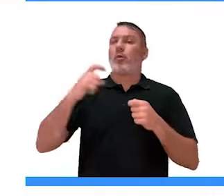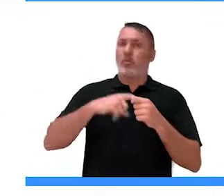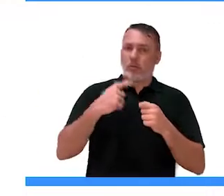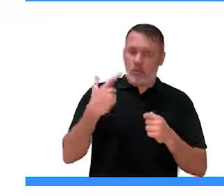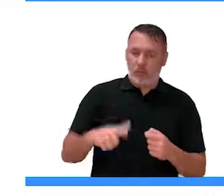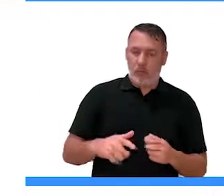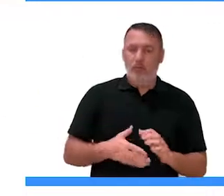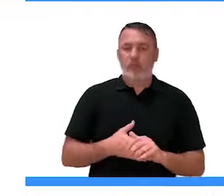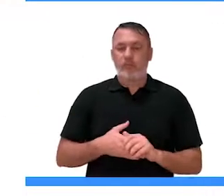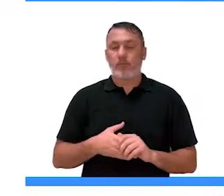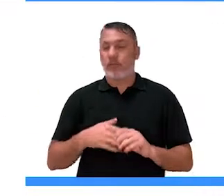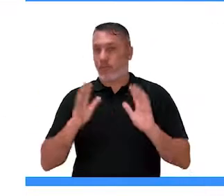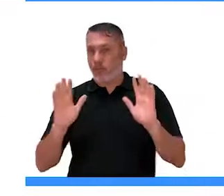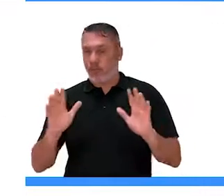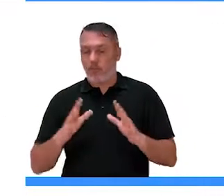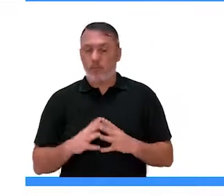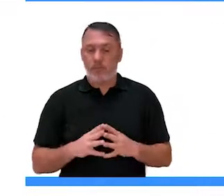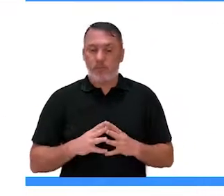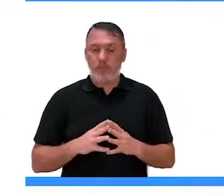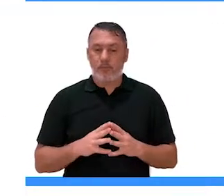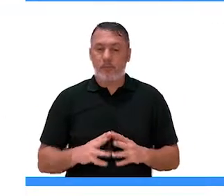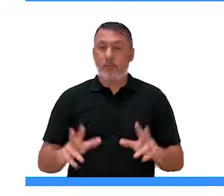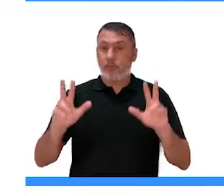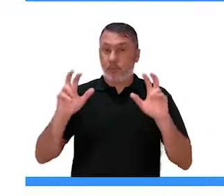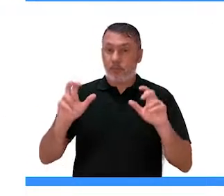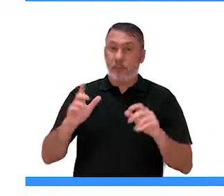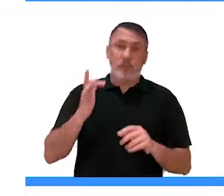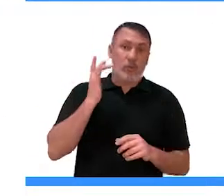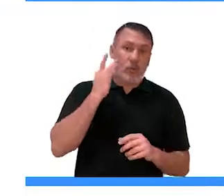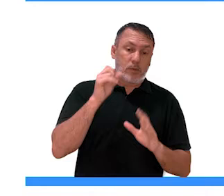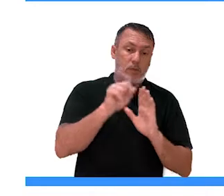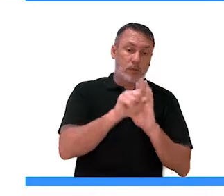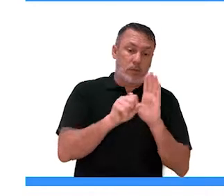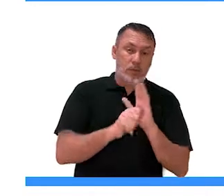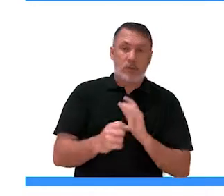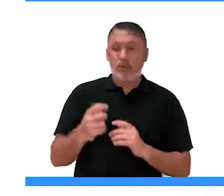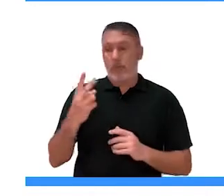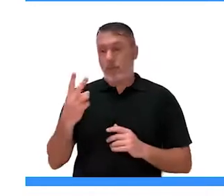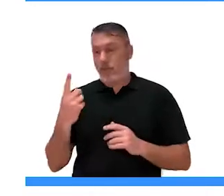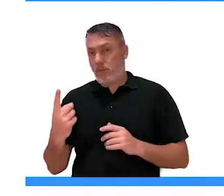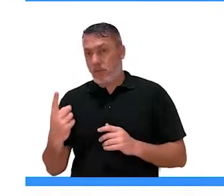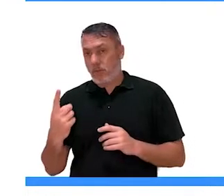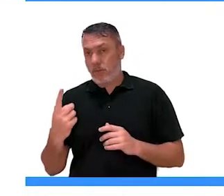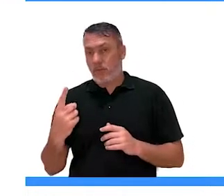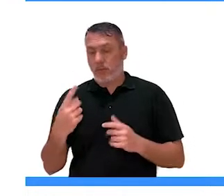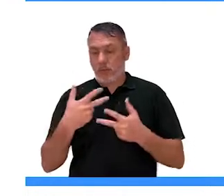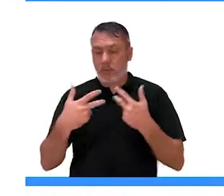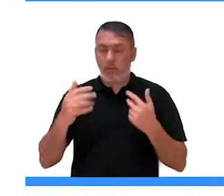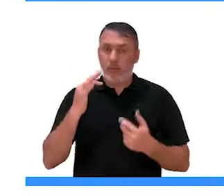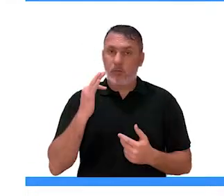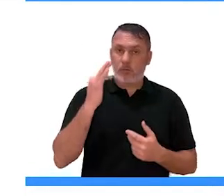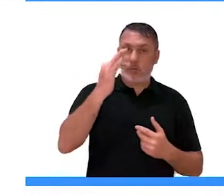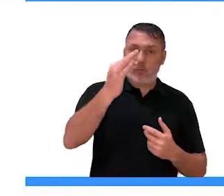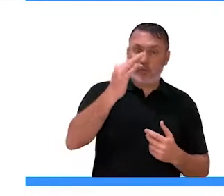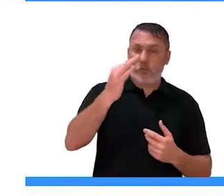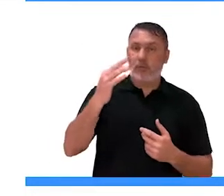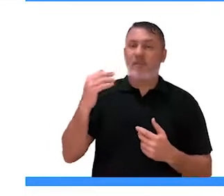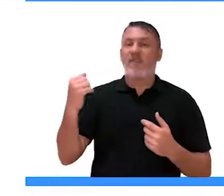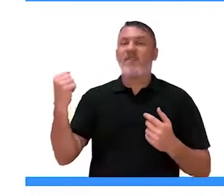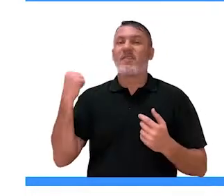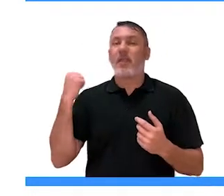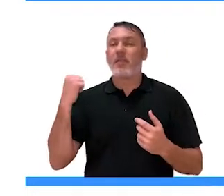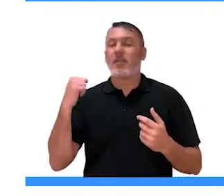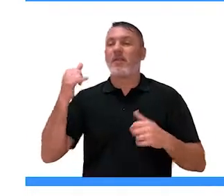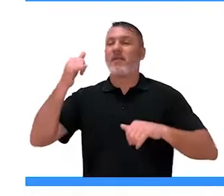Vamos voltar de novo. Ó, ouro do século XXI, elementos do futuro e vitaminas da indústria.